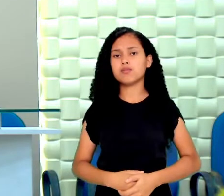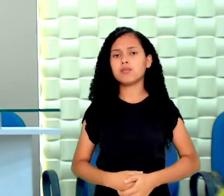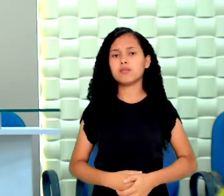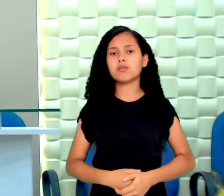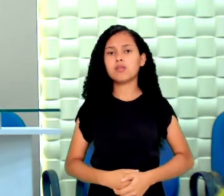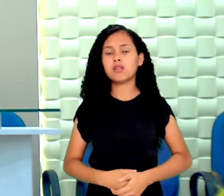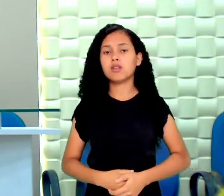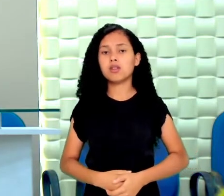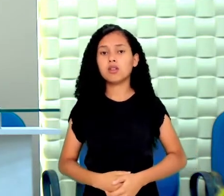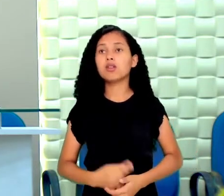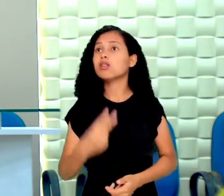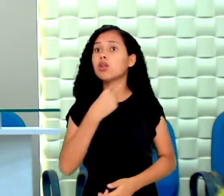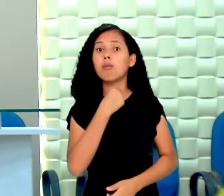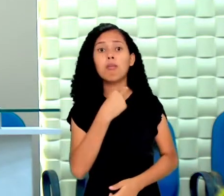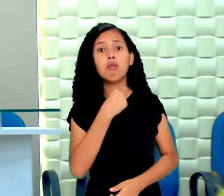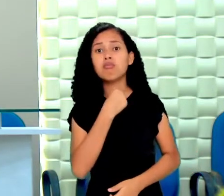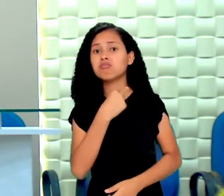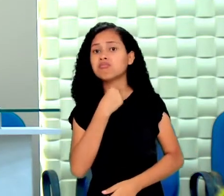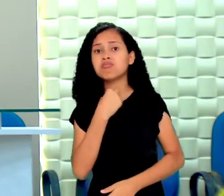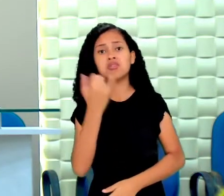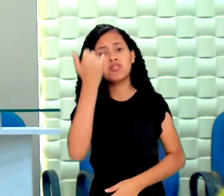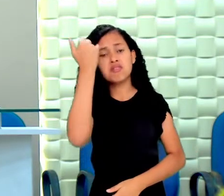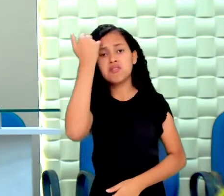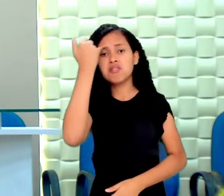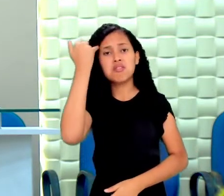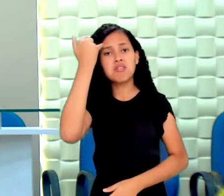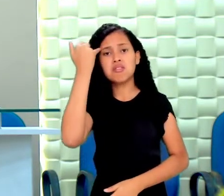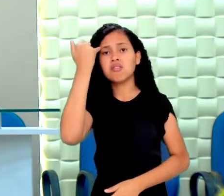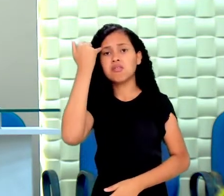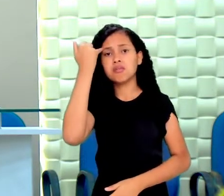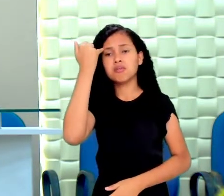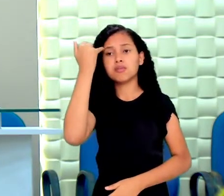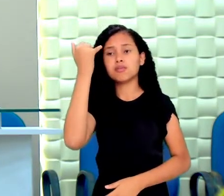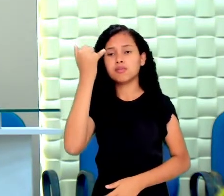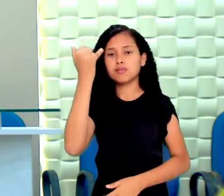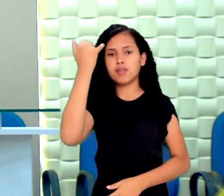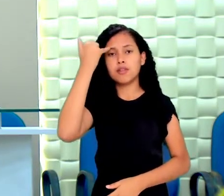que se não pode evitar, imprescindível,